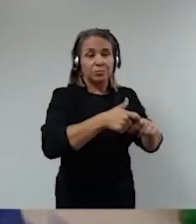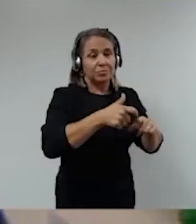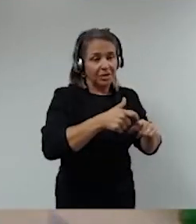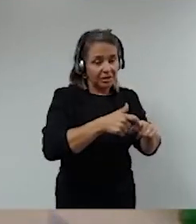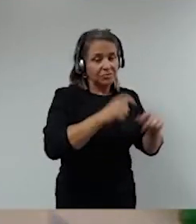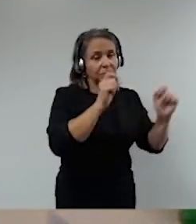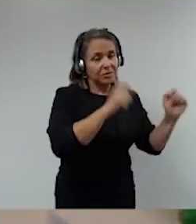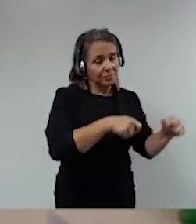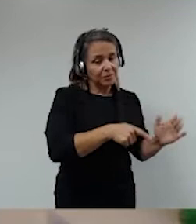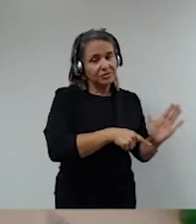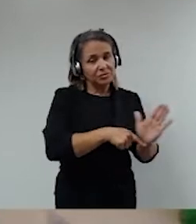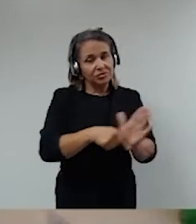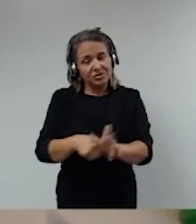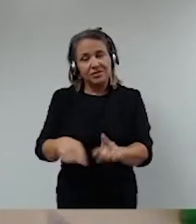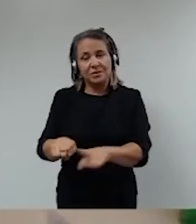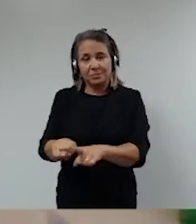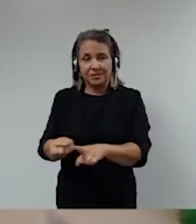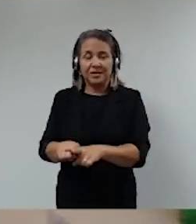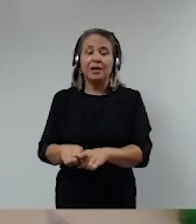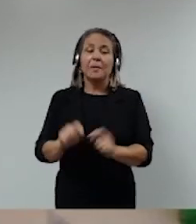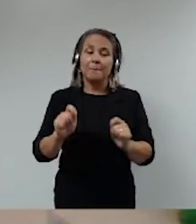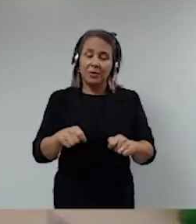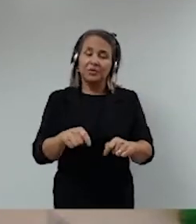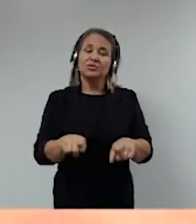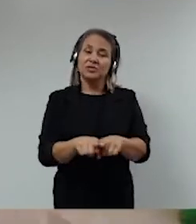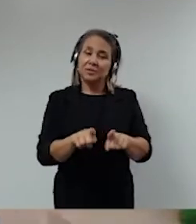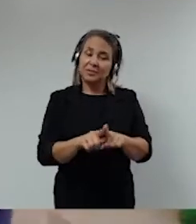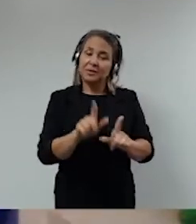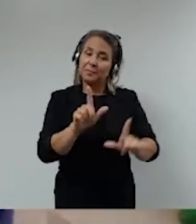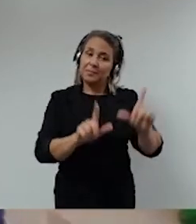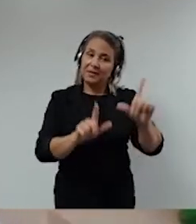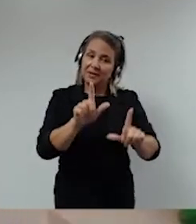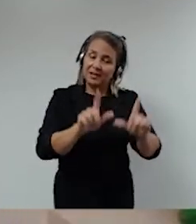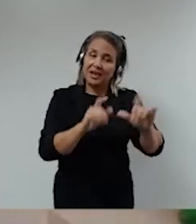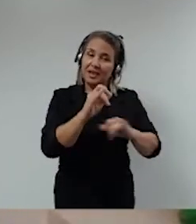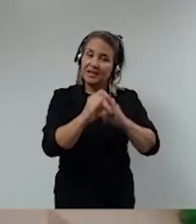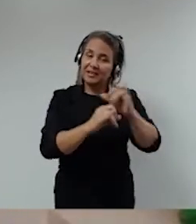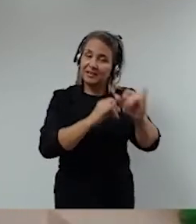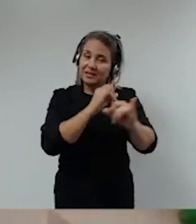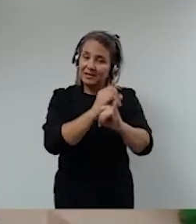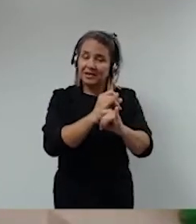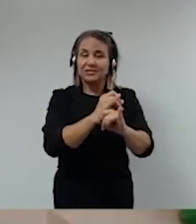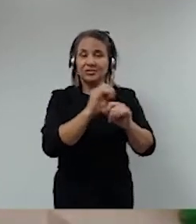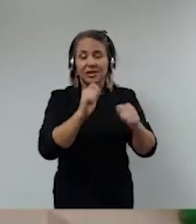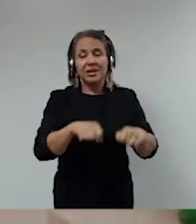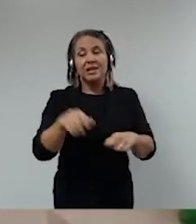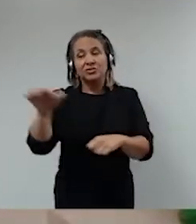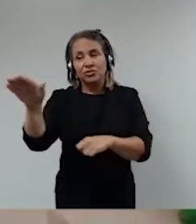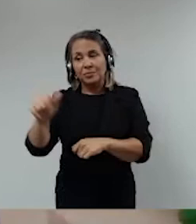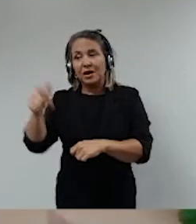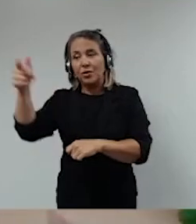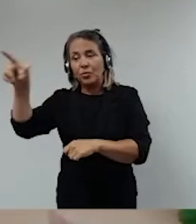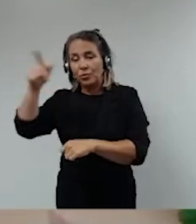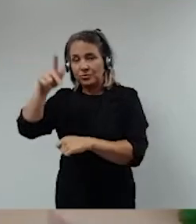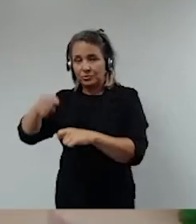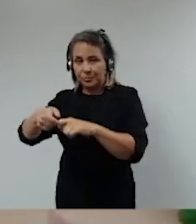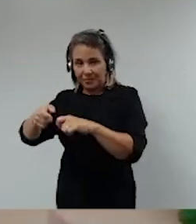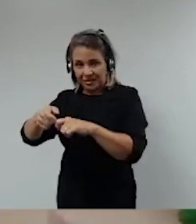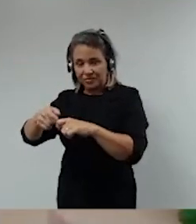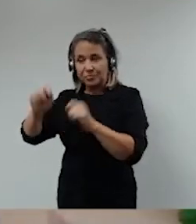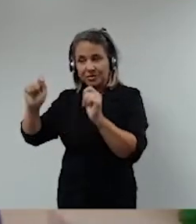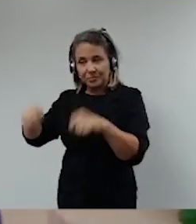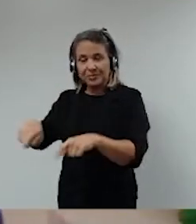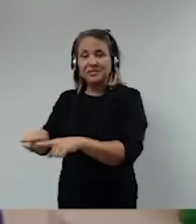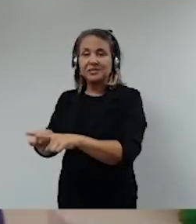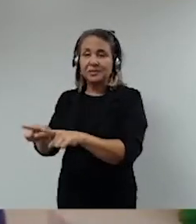demanda. Mesmo que ele vá atender através da telemedicina, ele tem que pedir para que o paciente esteja acompanhado de um médico, para que o médico